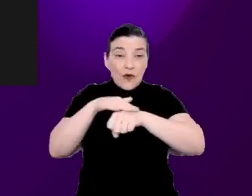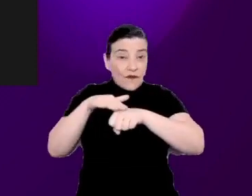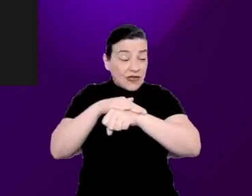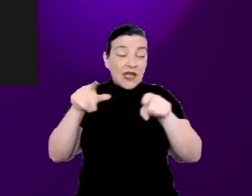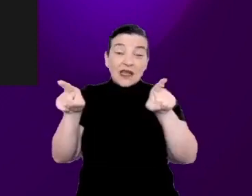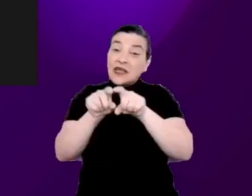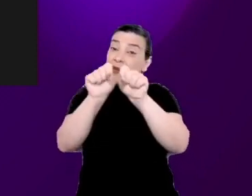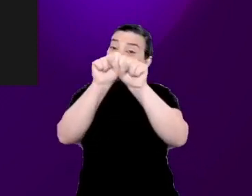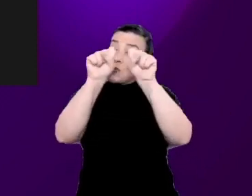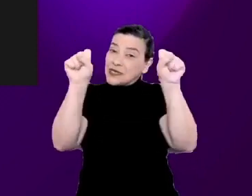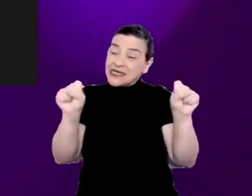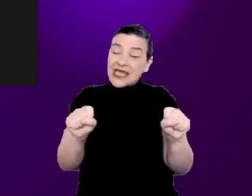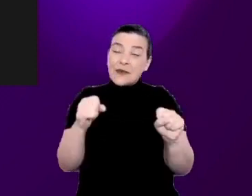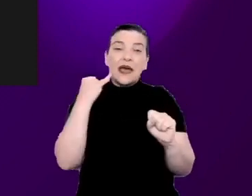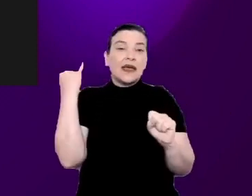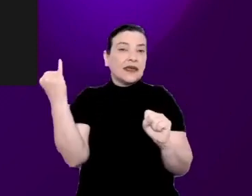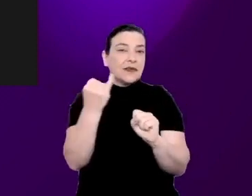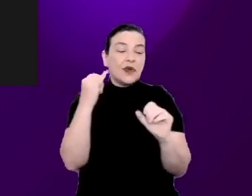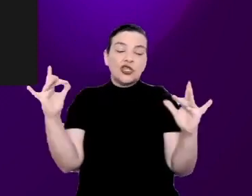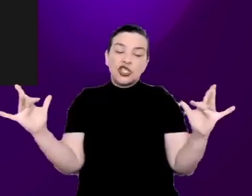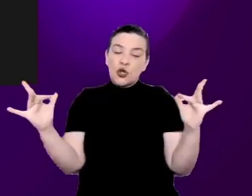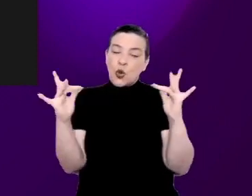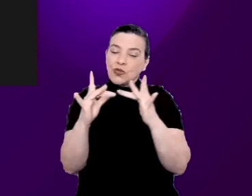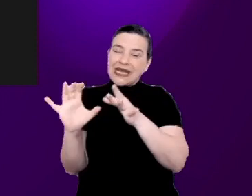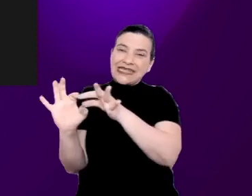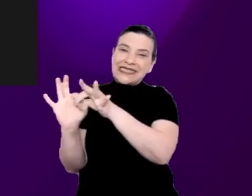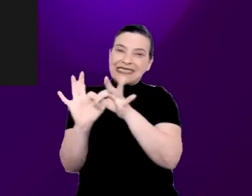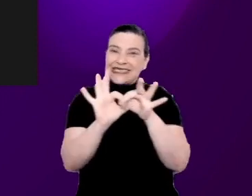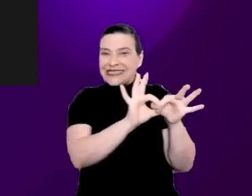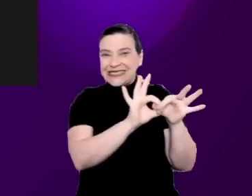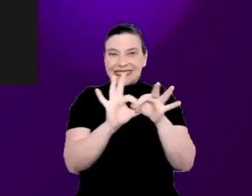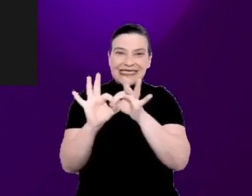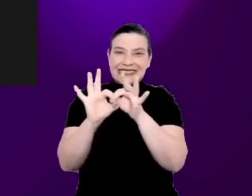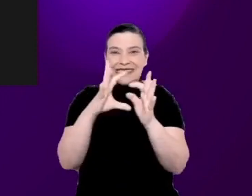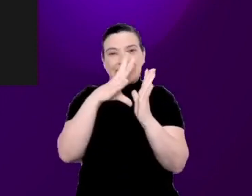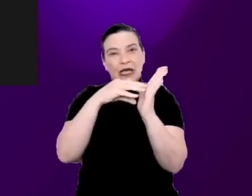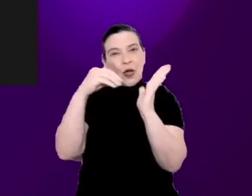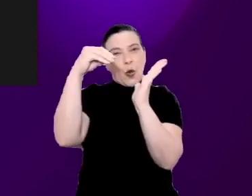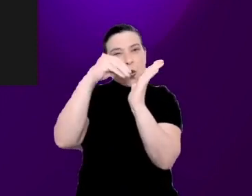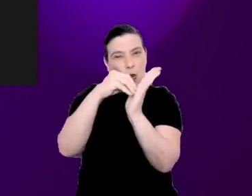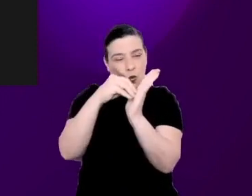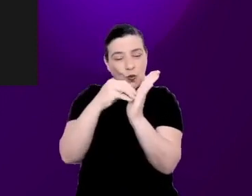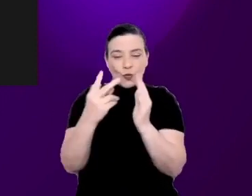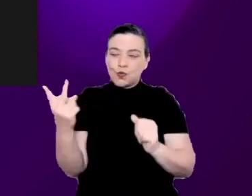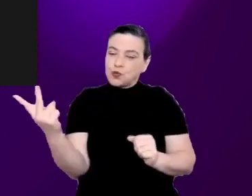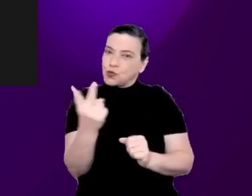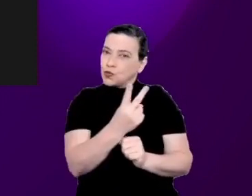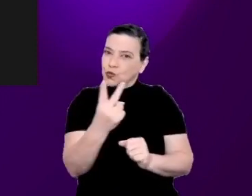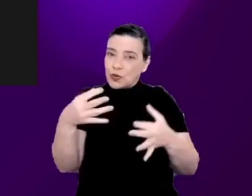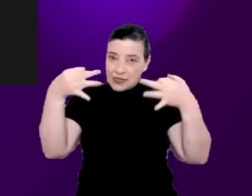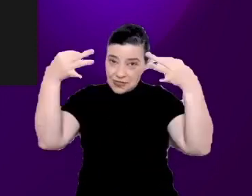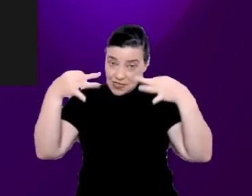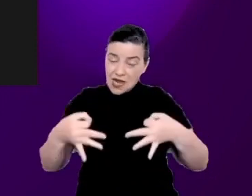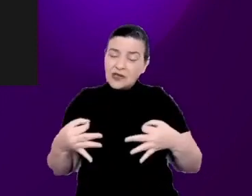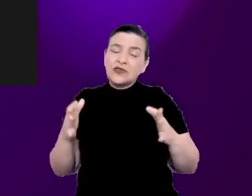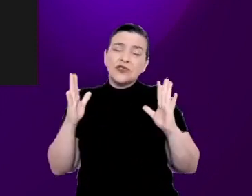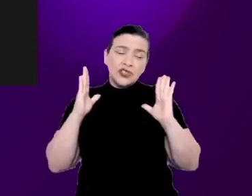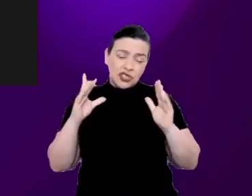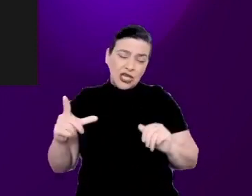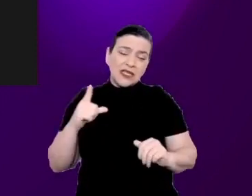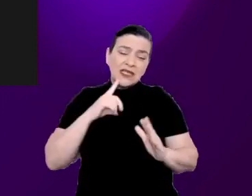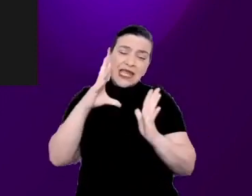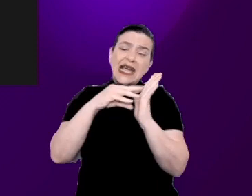de idiomas, eles precisam de línguas para se comunicarem entre si. E a gente tem essas línguas